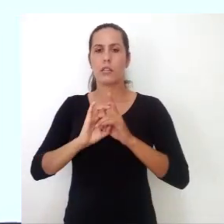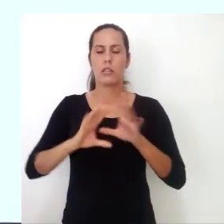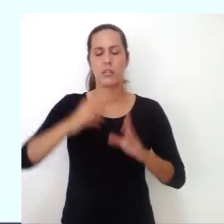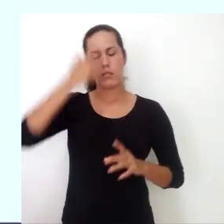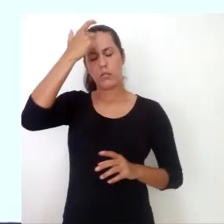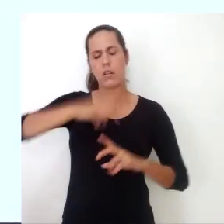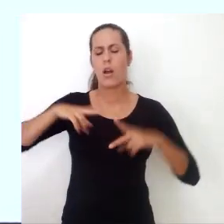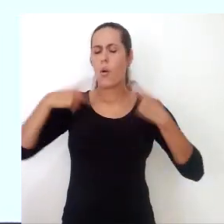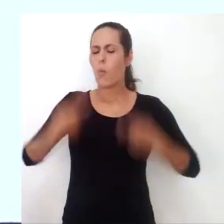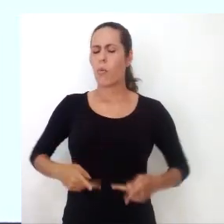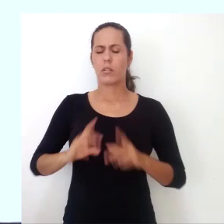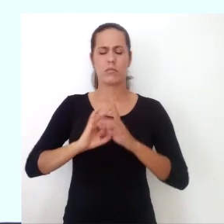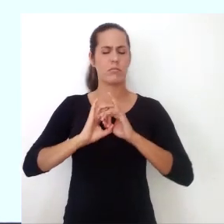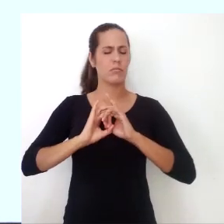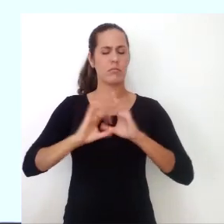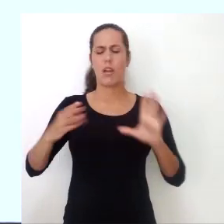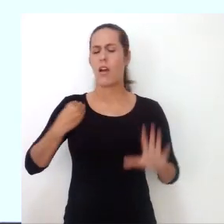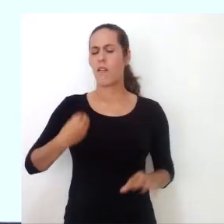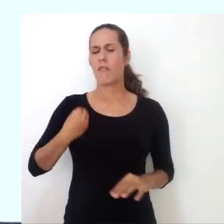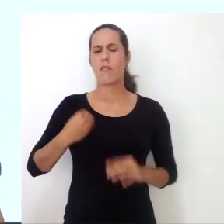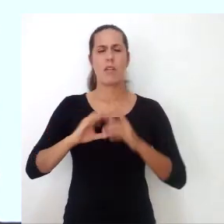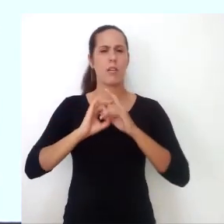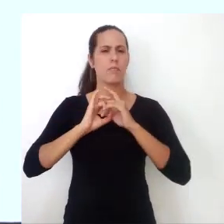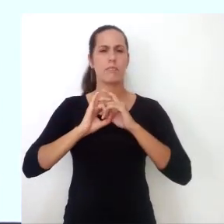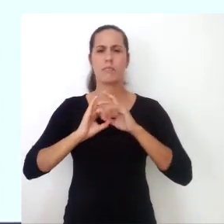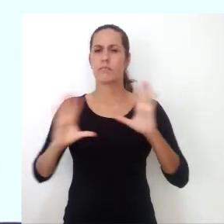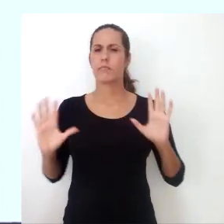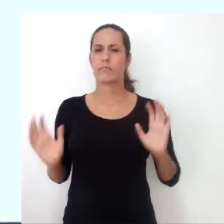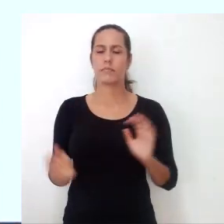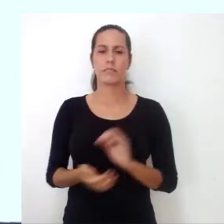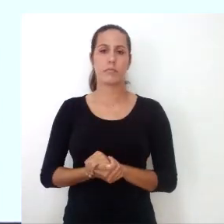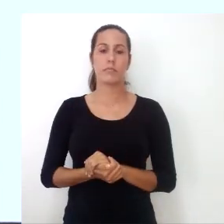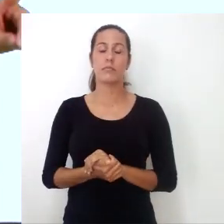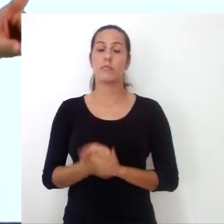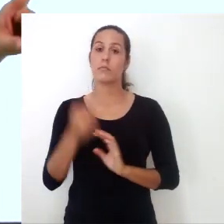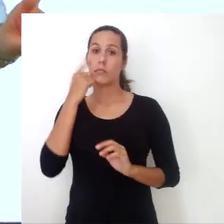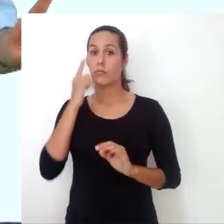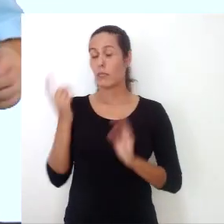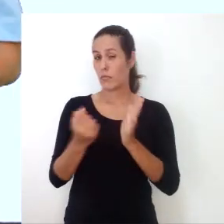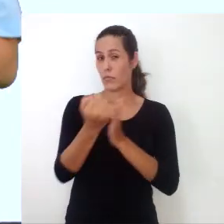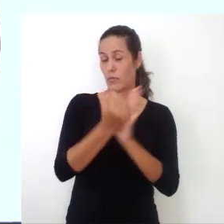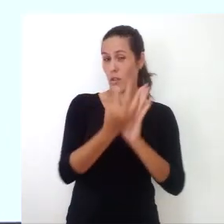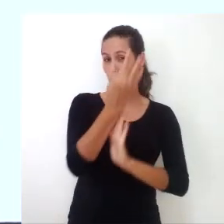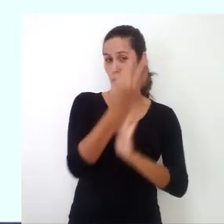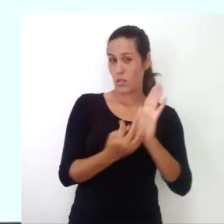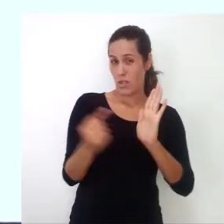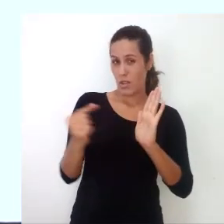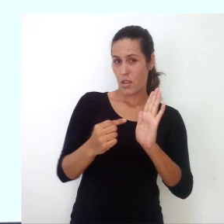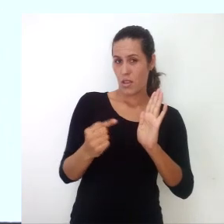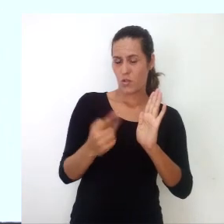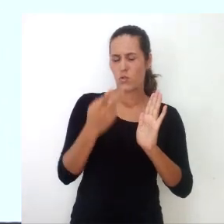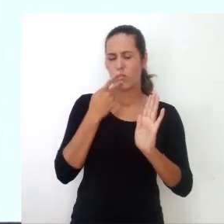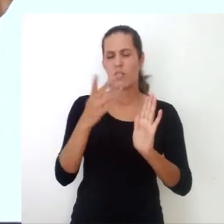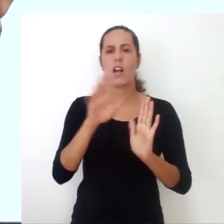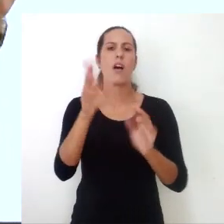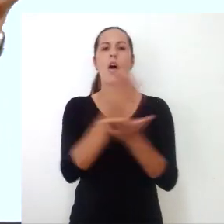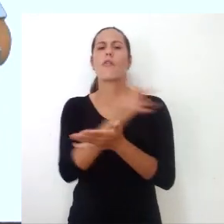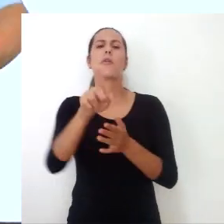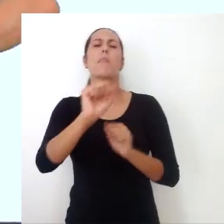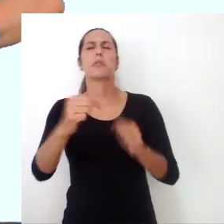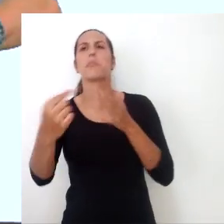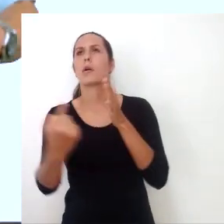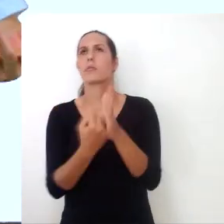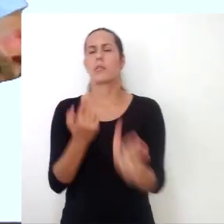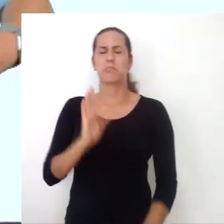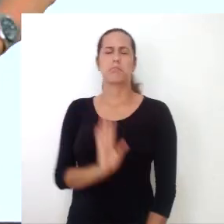sua plenitude. Um ponto importante é o seguinte, o texto condena, vocês podem chegar e perguntar, mas professor, o